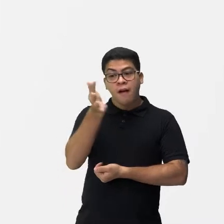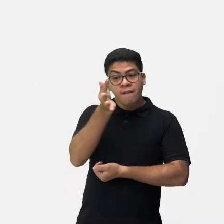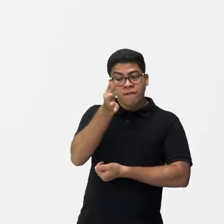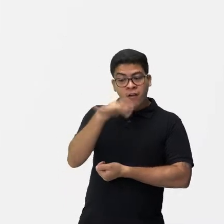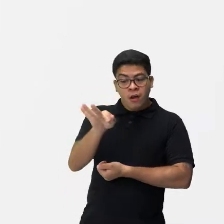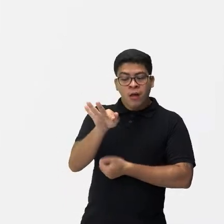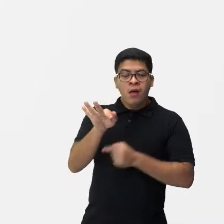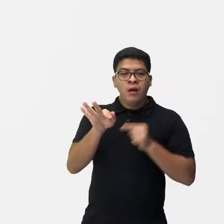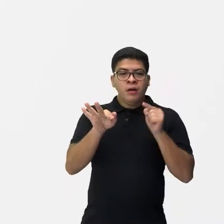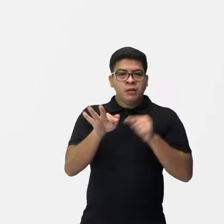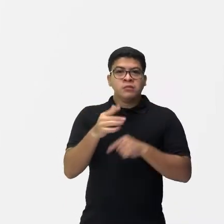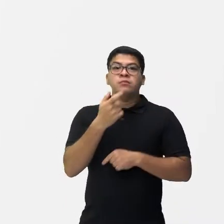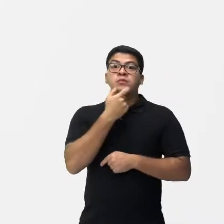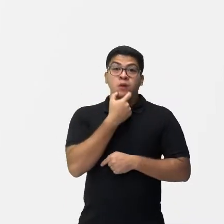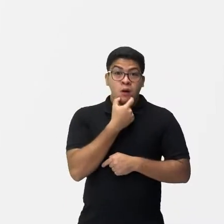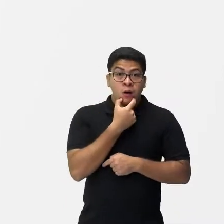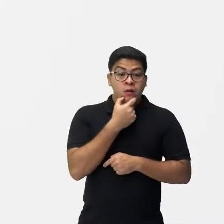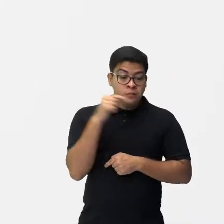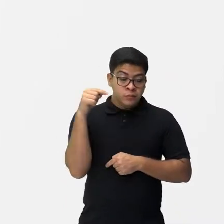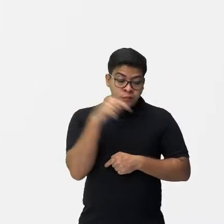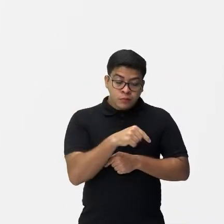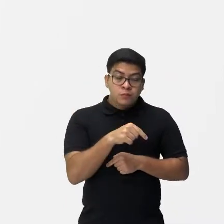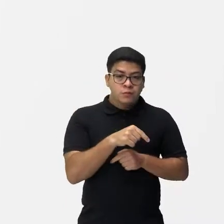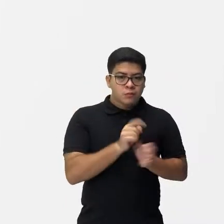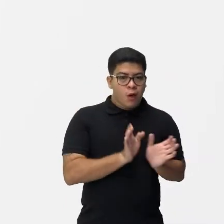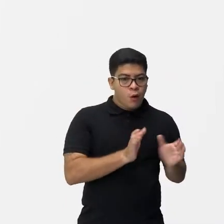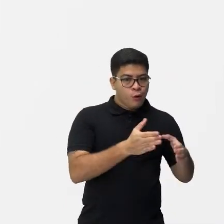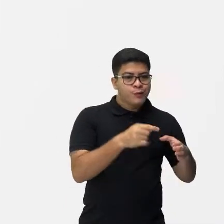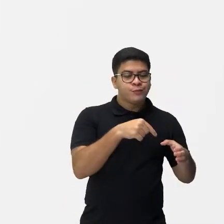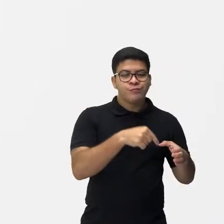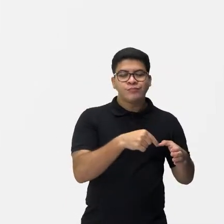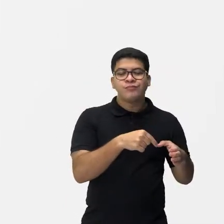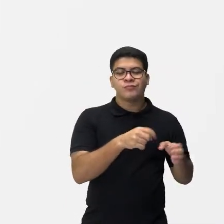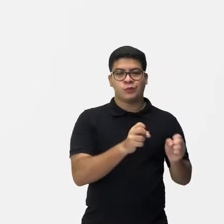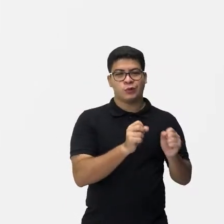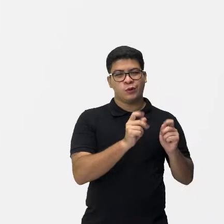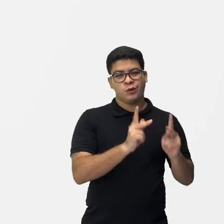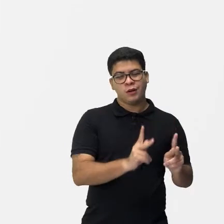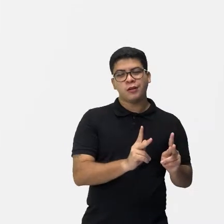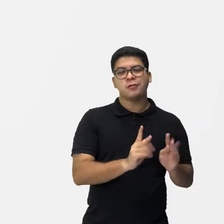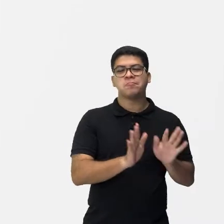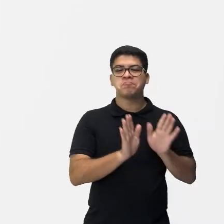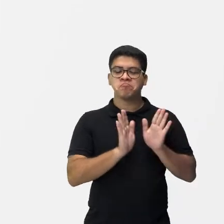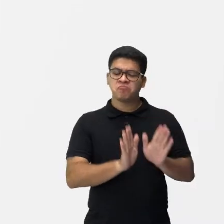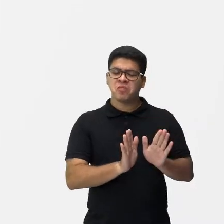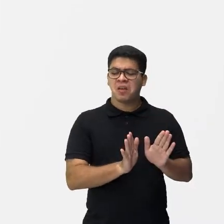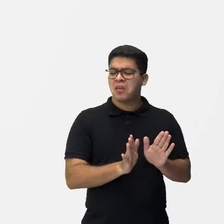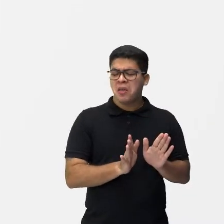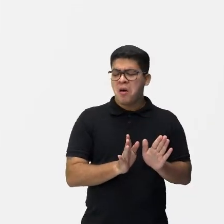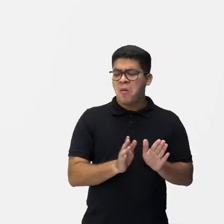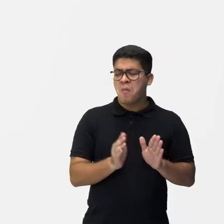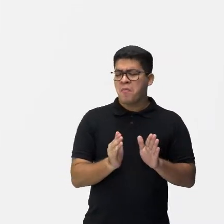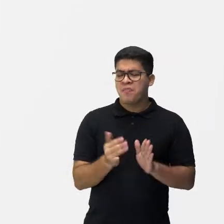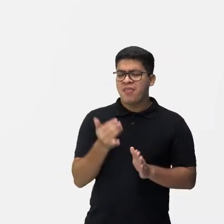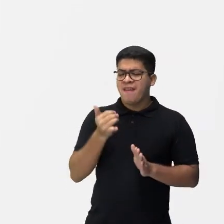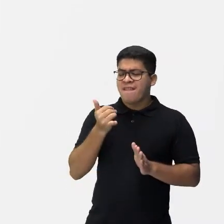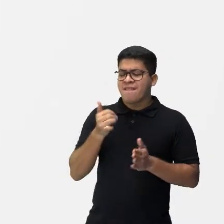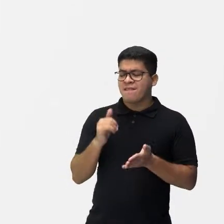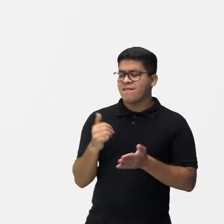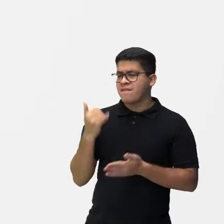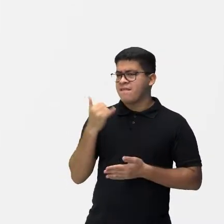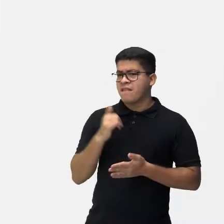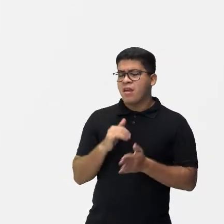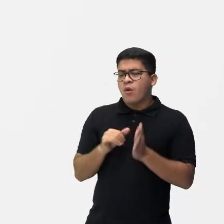França e Inglaterra estão super a fim de evitar um conflito. E eles vão